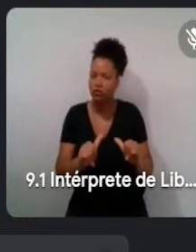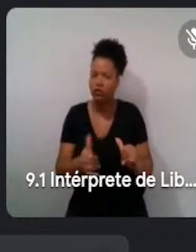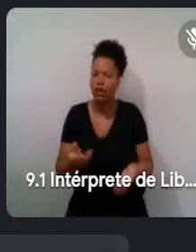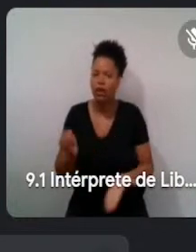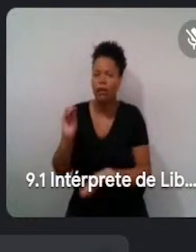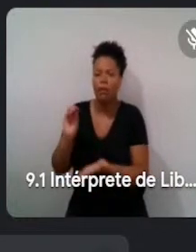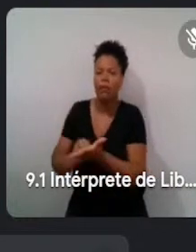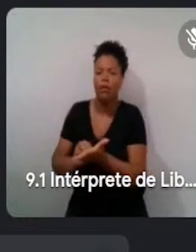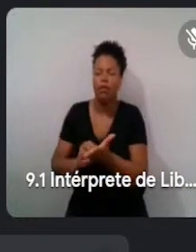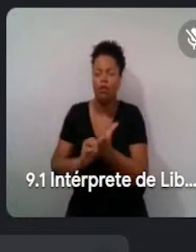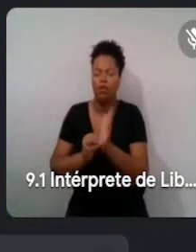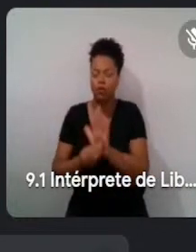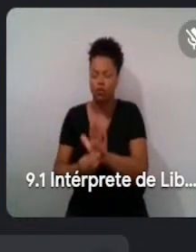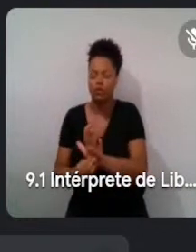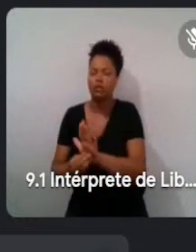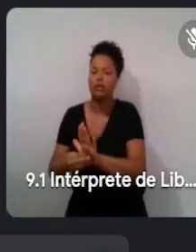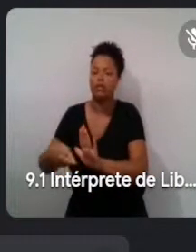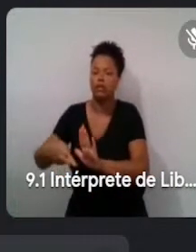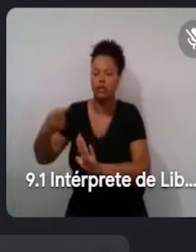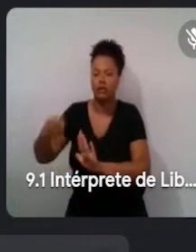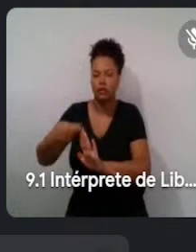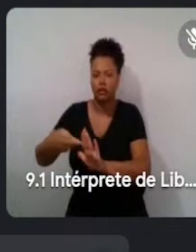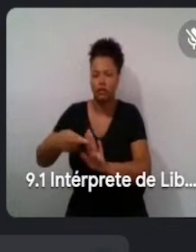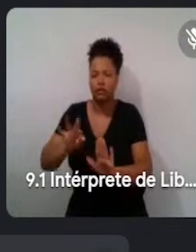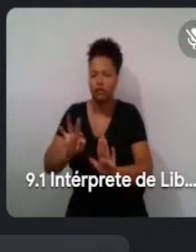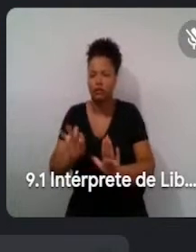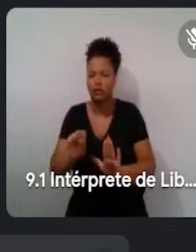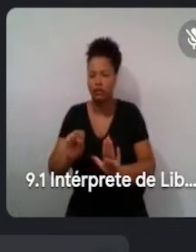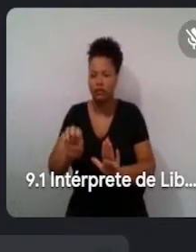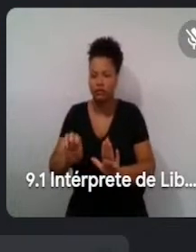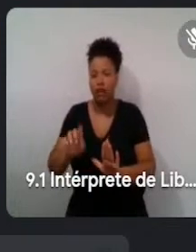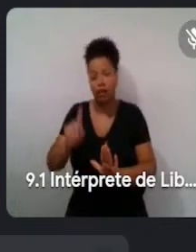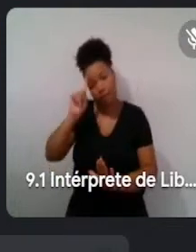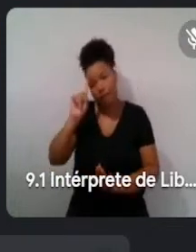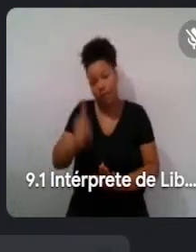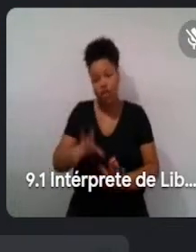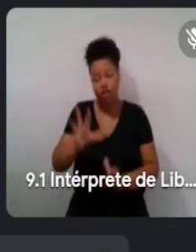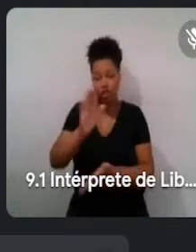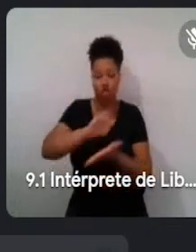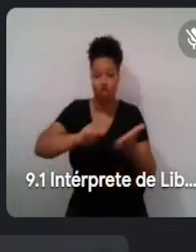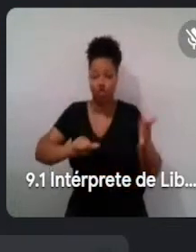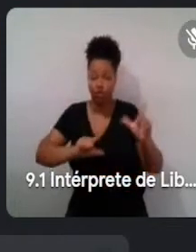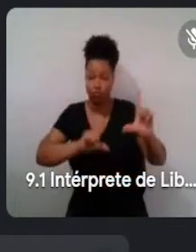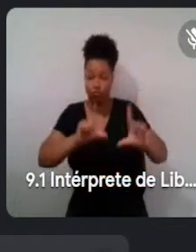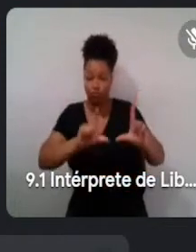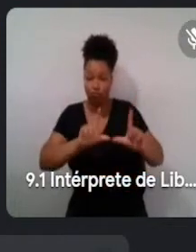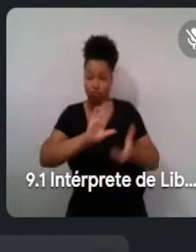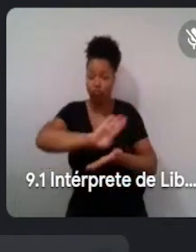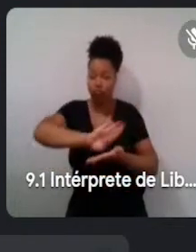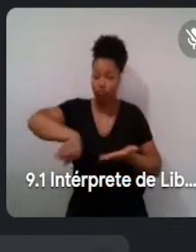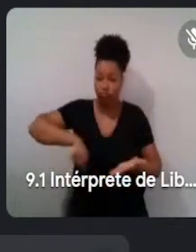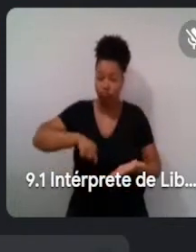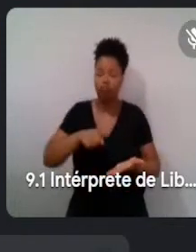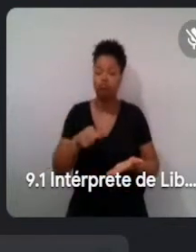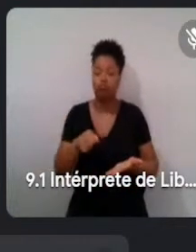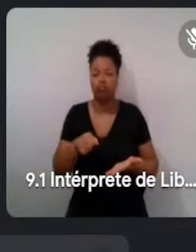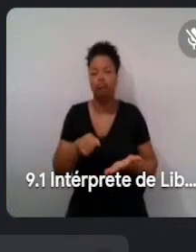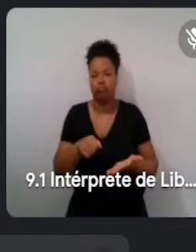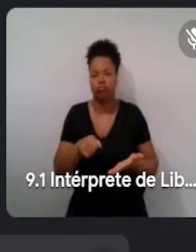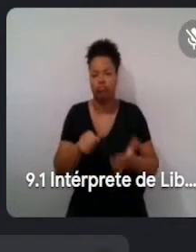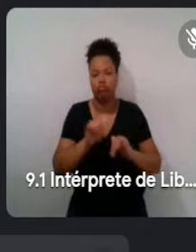TSE, determinou a retirada e, consequentemente, em função dessa decisão,